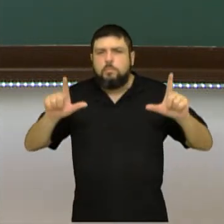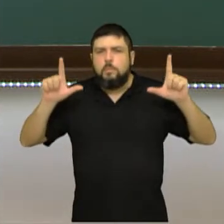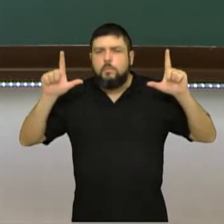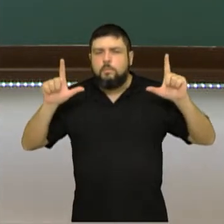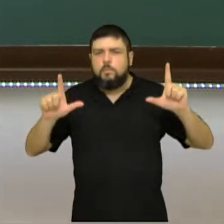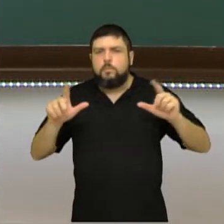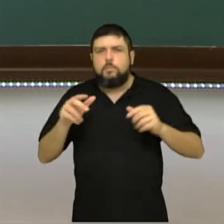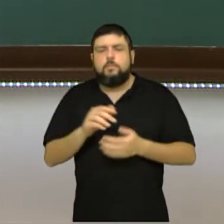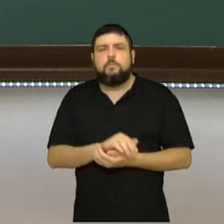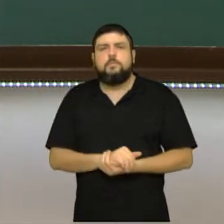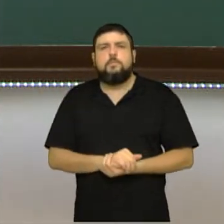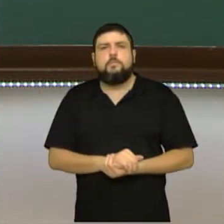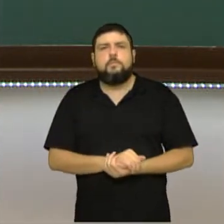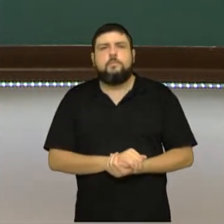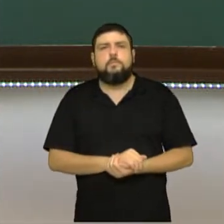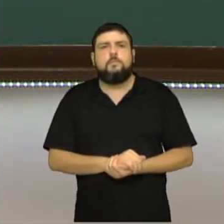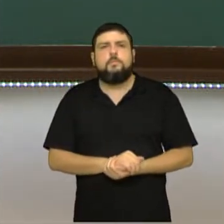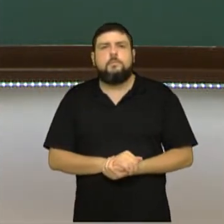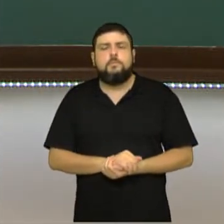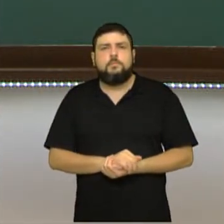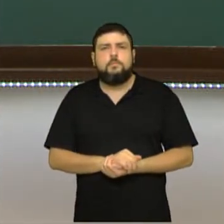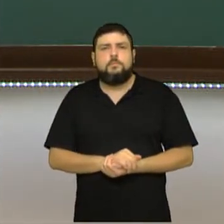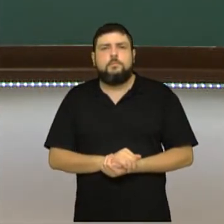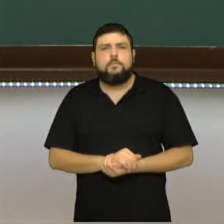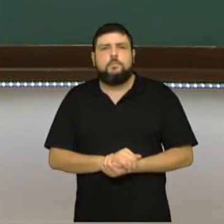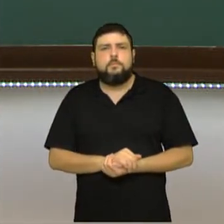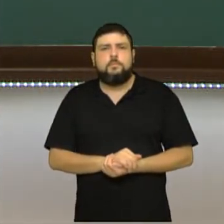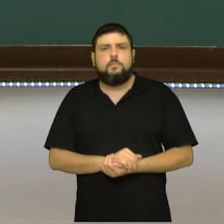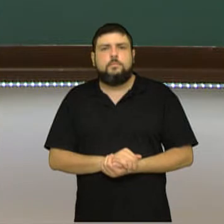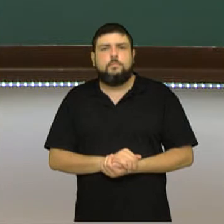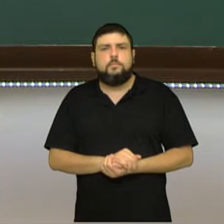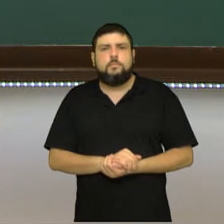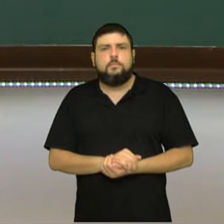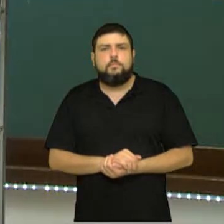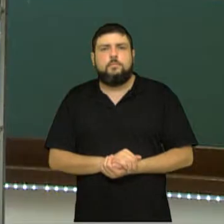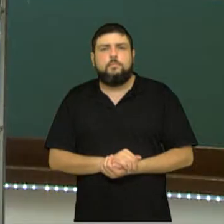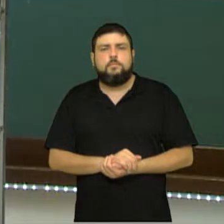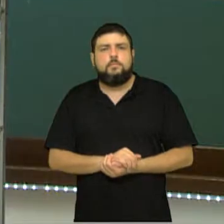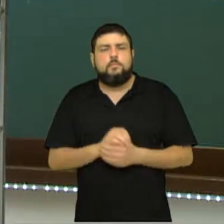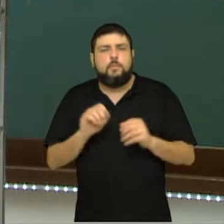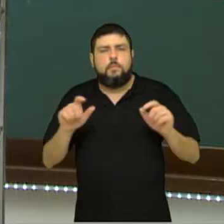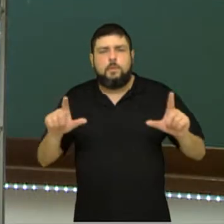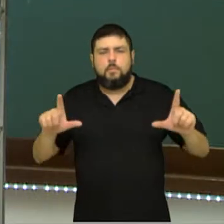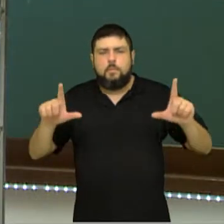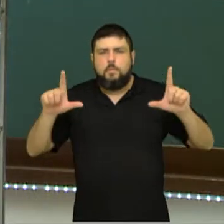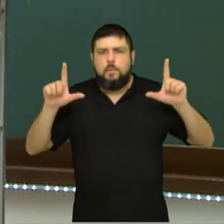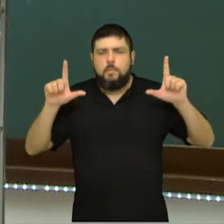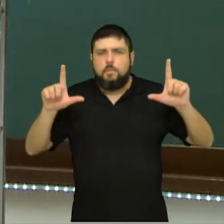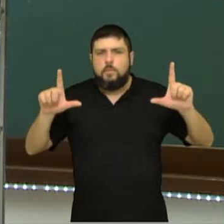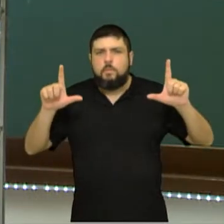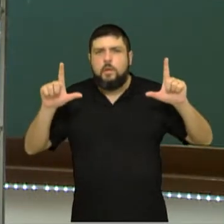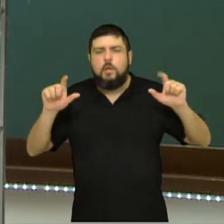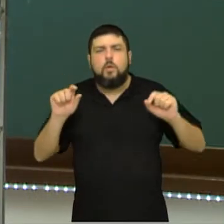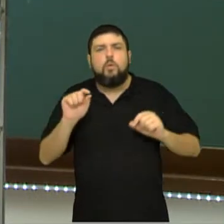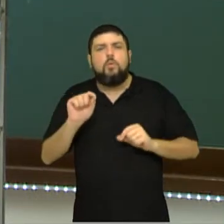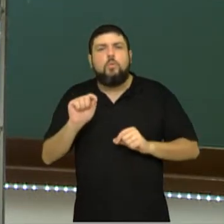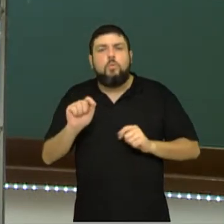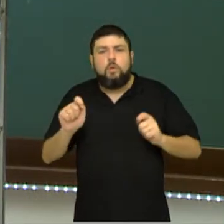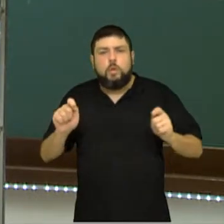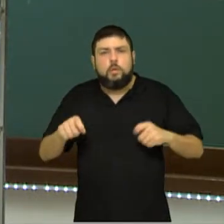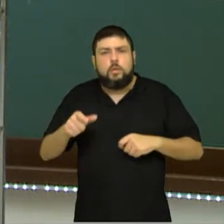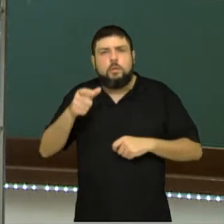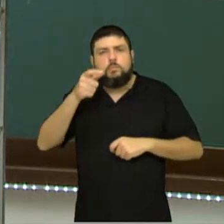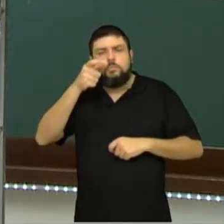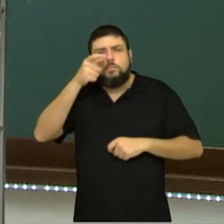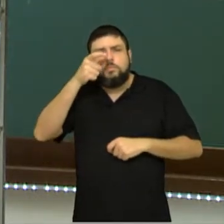acompanhe. Os ângulos e os enquadramentos serão responsáveis por transmitir ideias, emoções e até